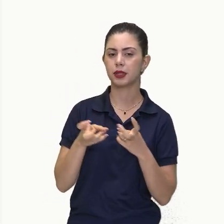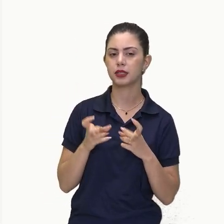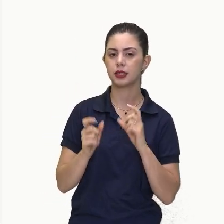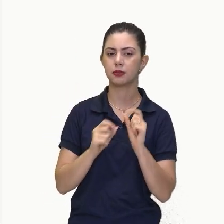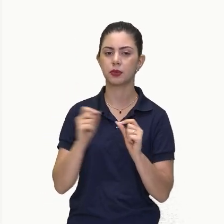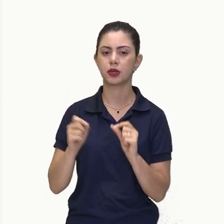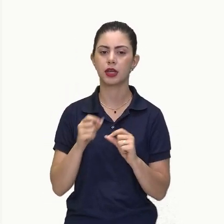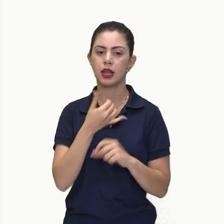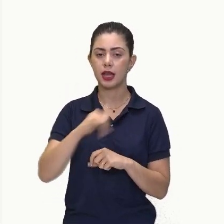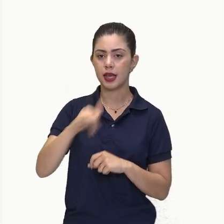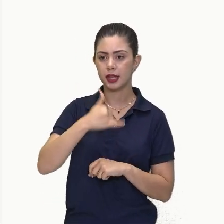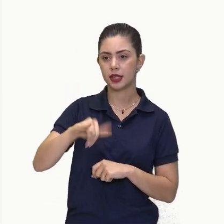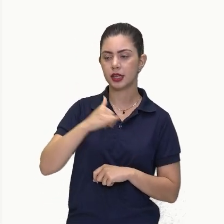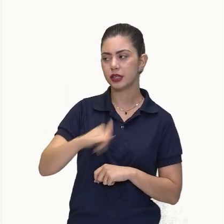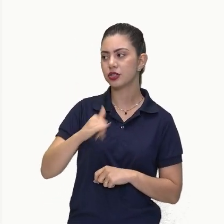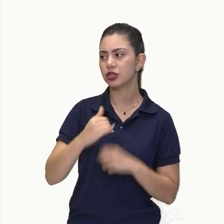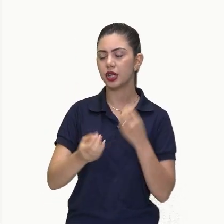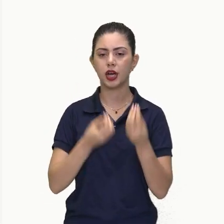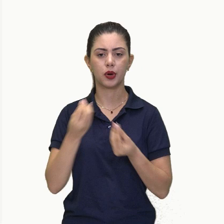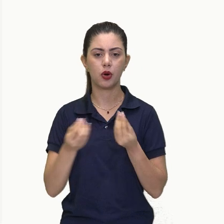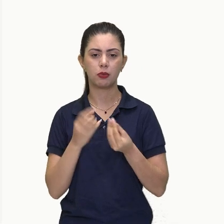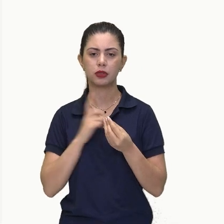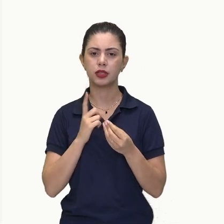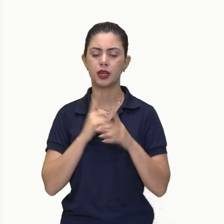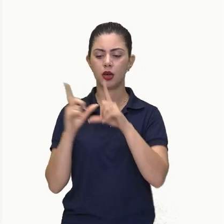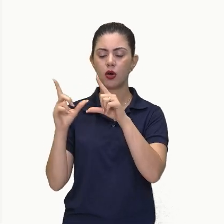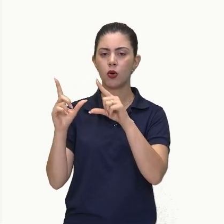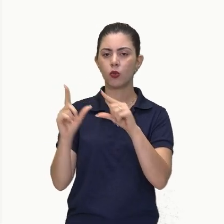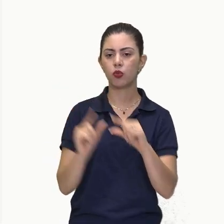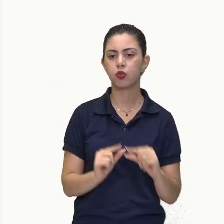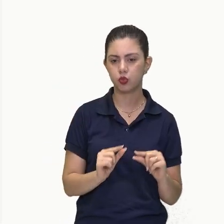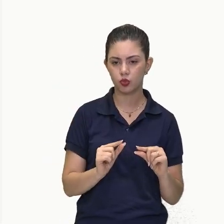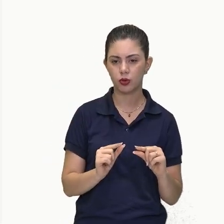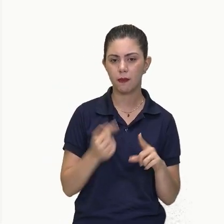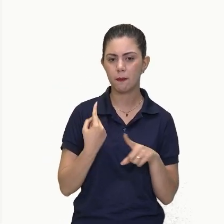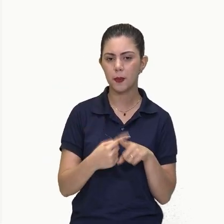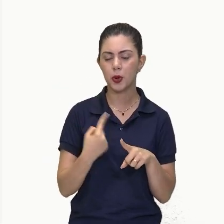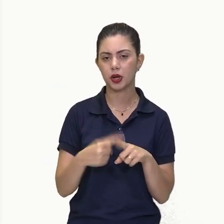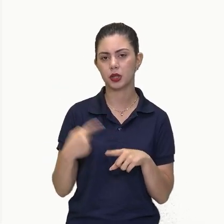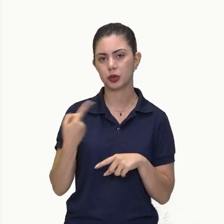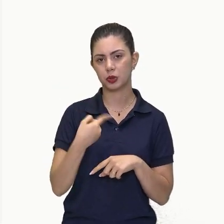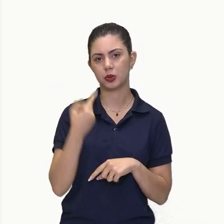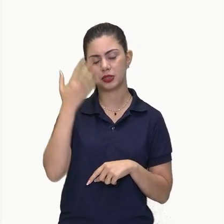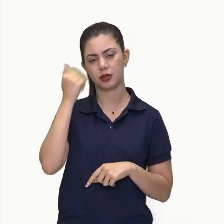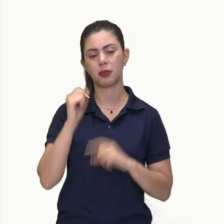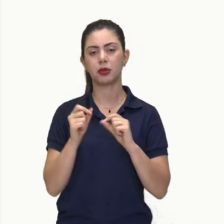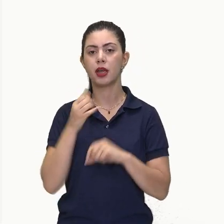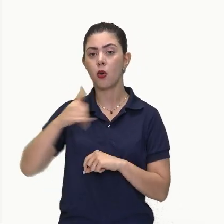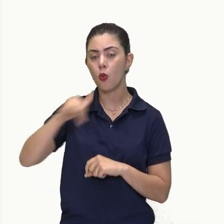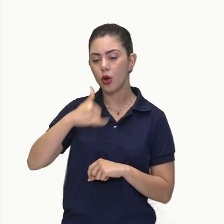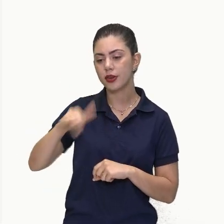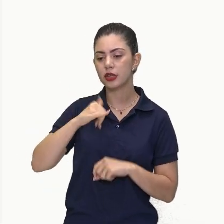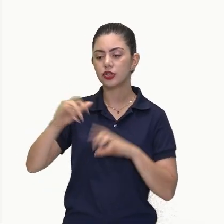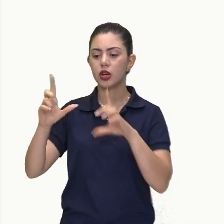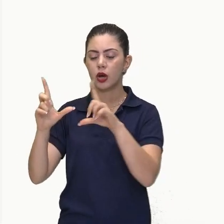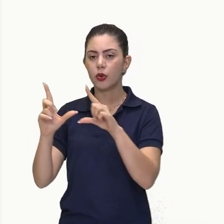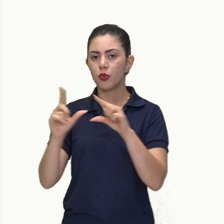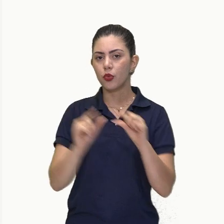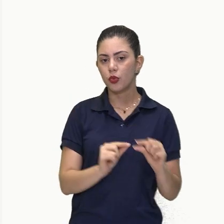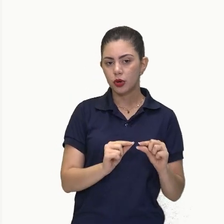a energia, ela vai diminuindo, né, porque uma parte desse calor é dissipado e aí